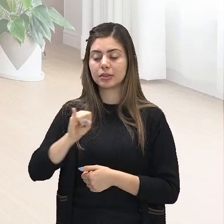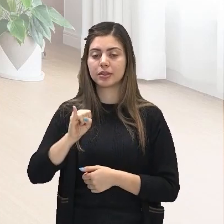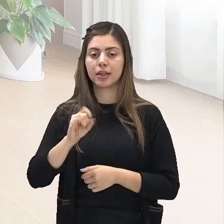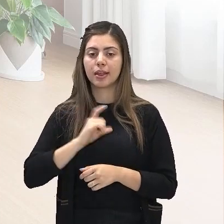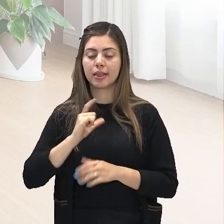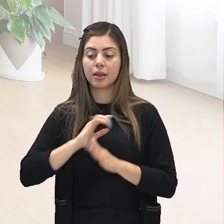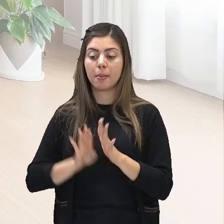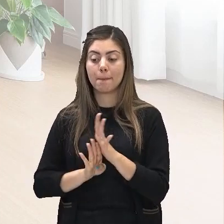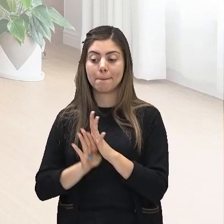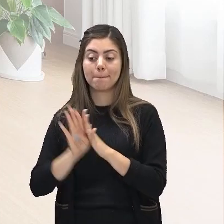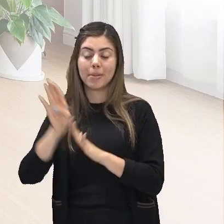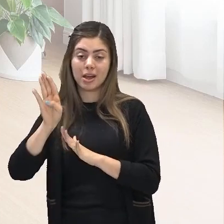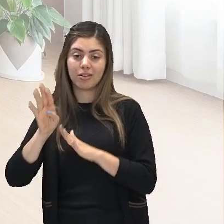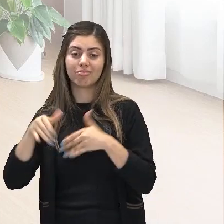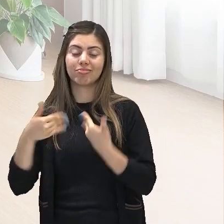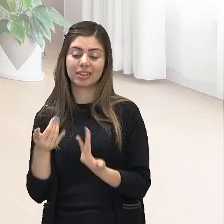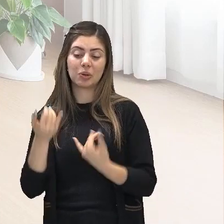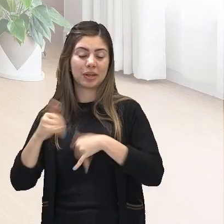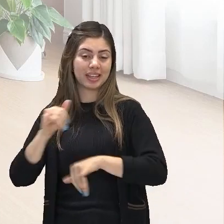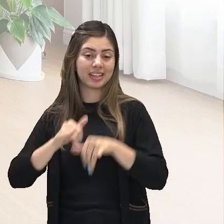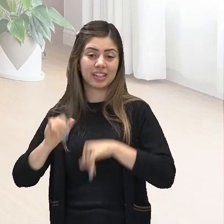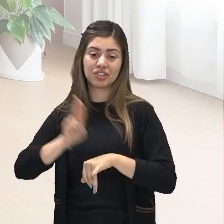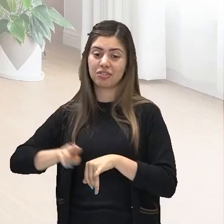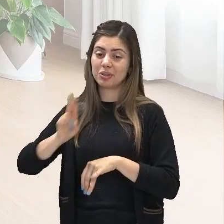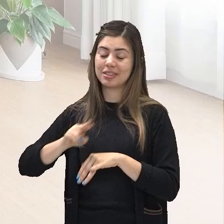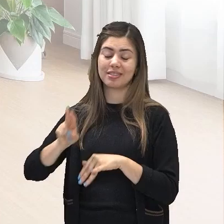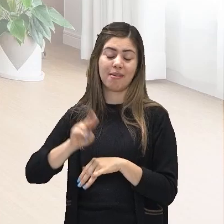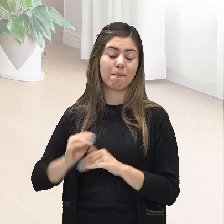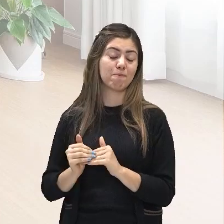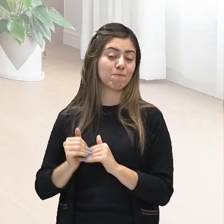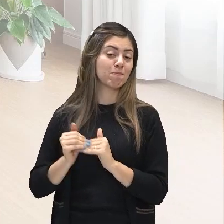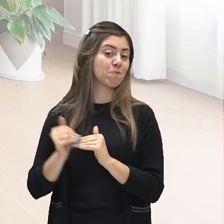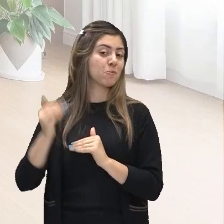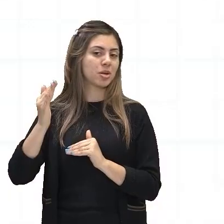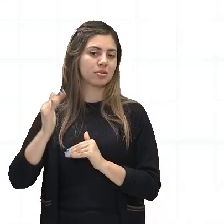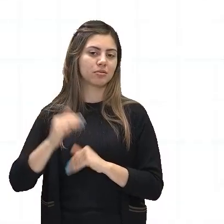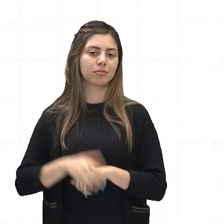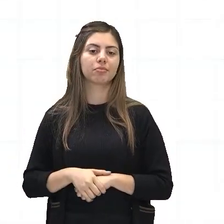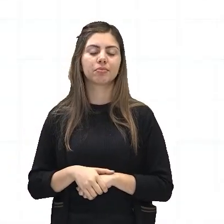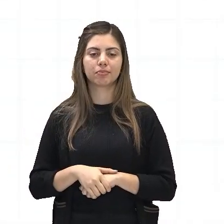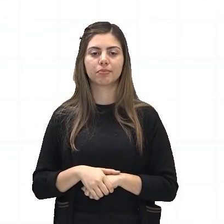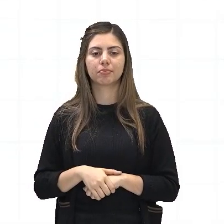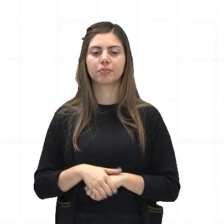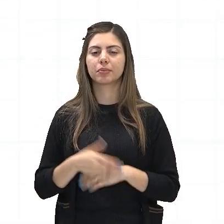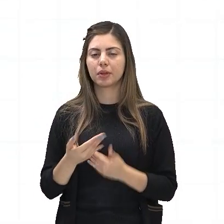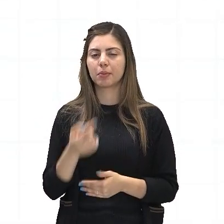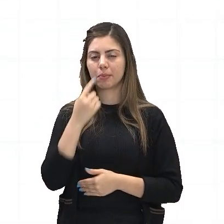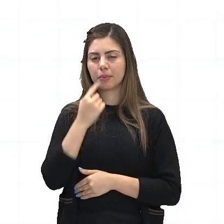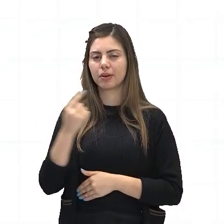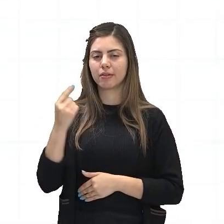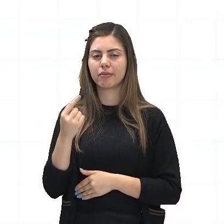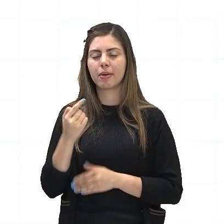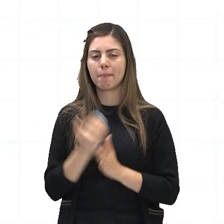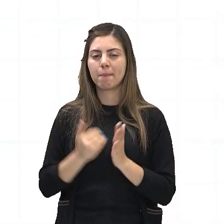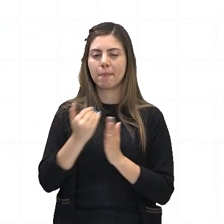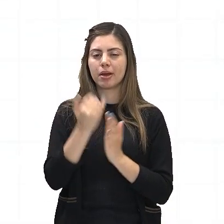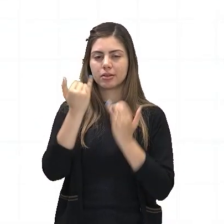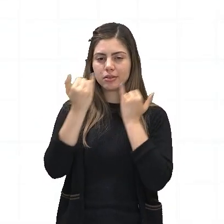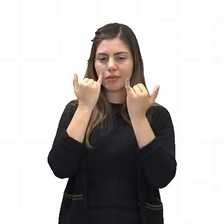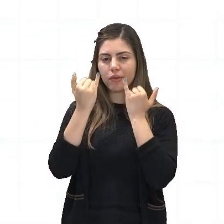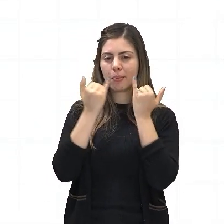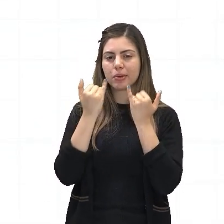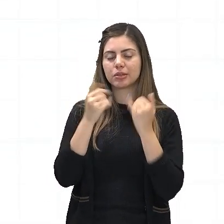potência, pode ter certeza que mais energia ele vai consumir, né? Então vamos ver aí mais informações sobre os aparelhos elétricos e os